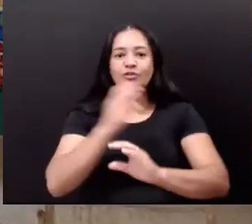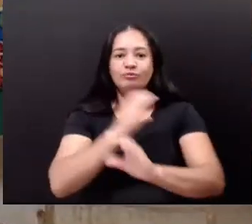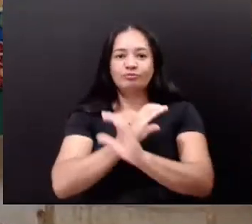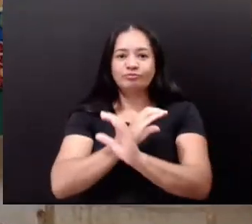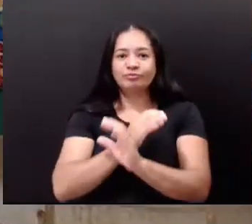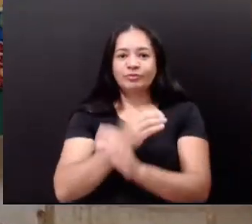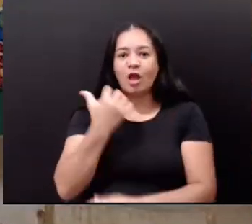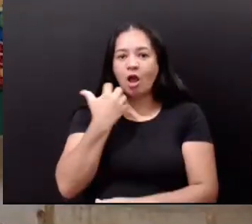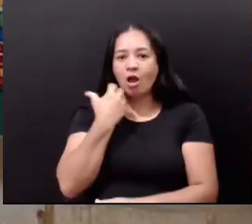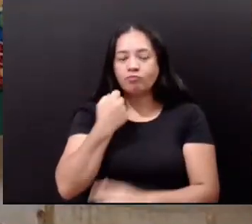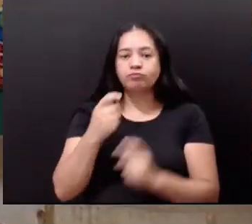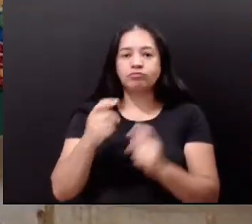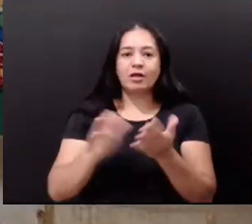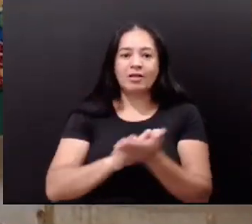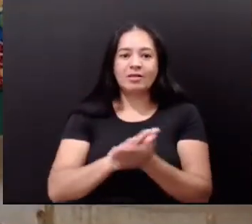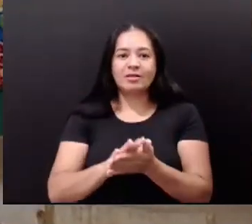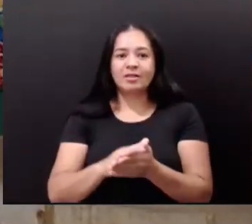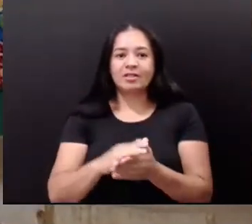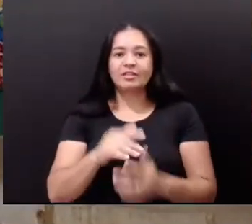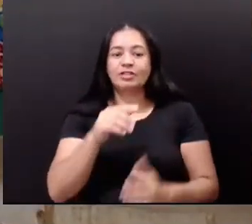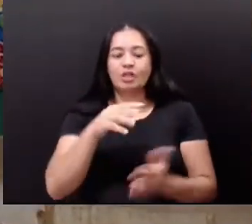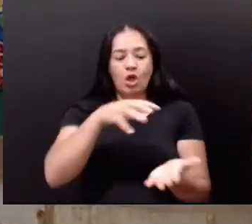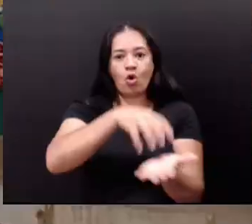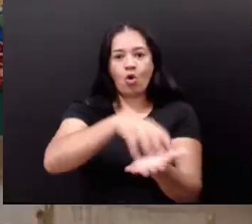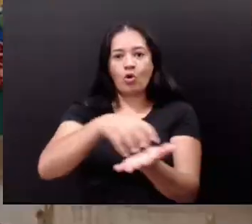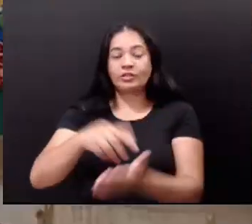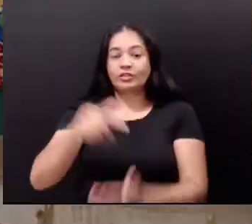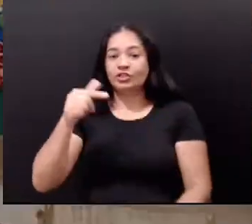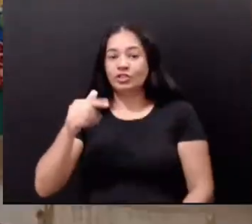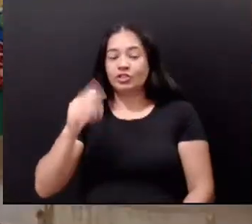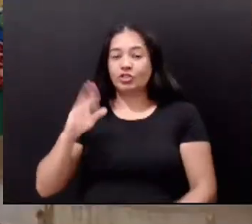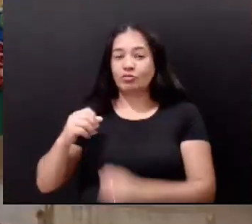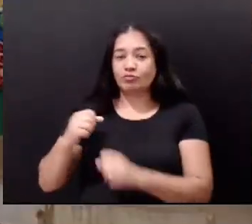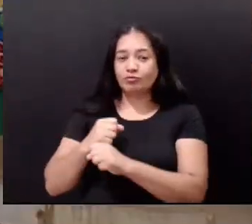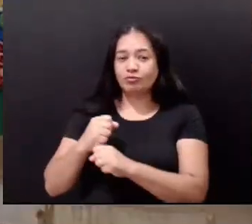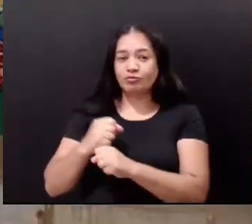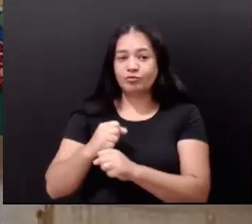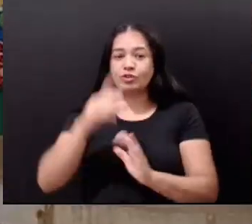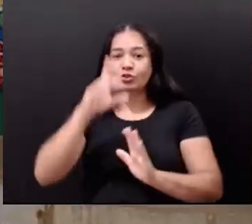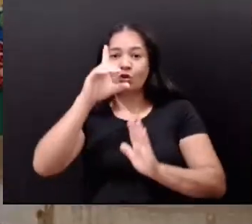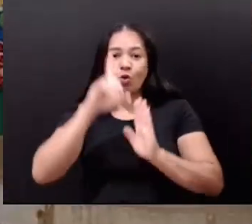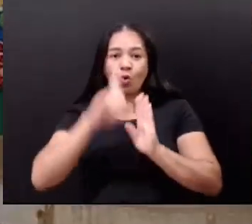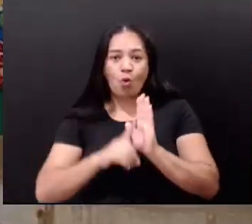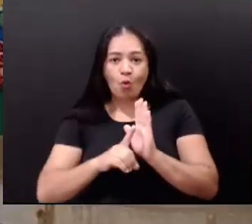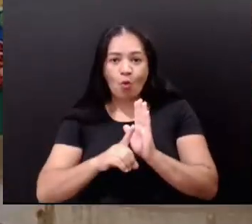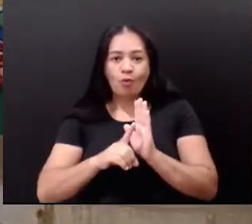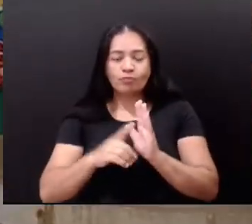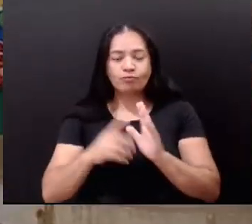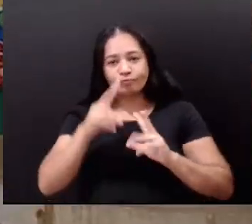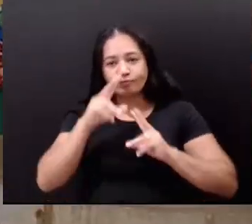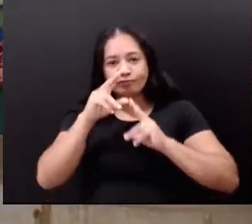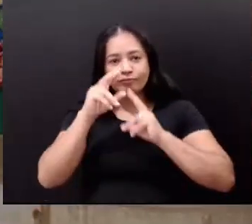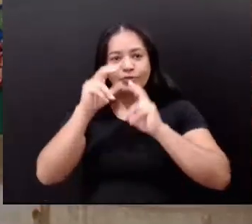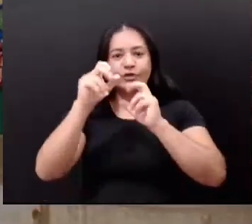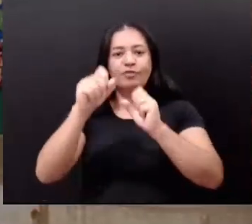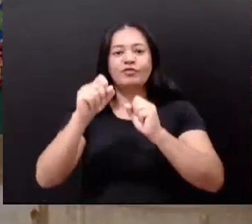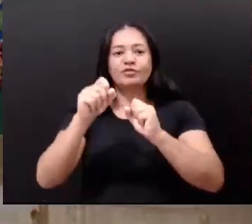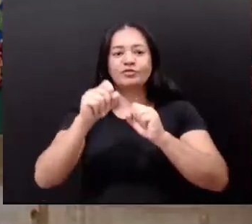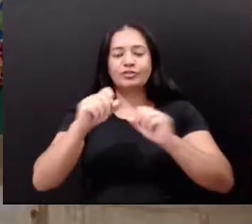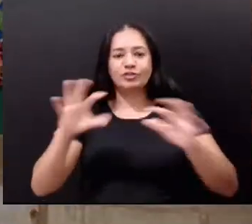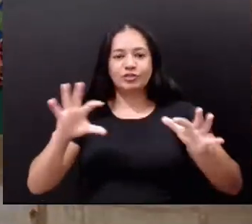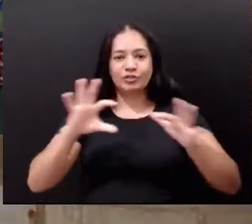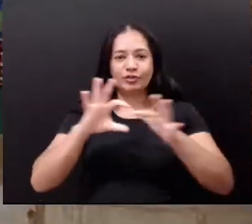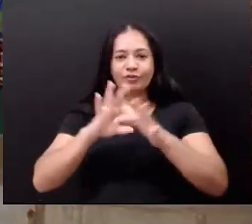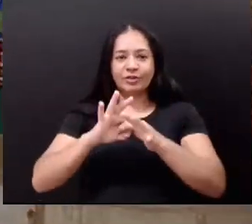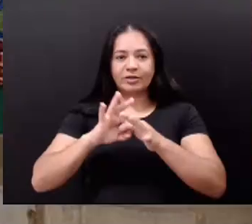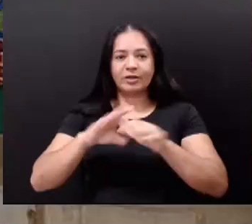trabalha em 7 unidades há muitos anos já pela garantia dos direitos, pelo fortalecimento de vínculos e pela convivência. E quem